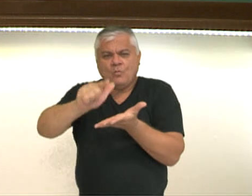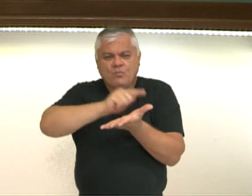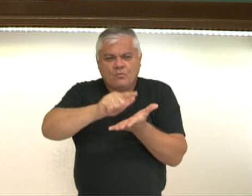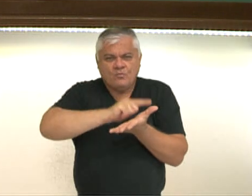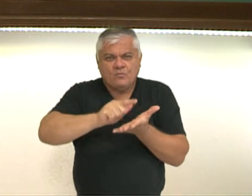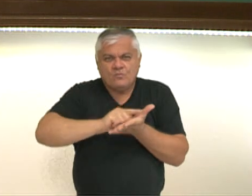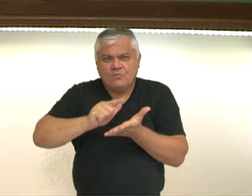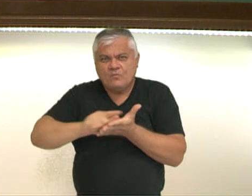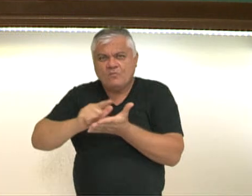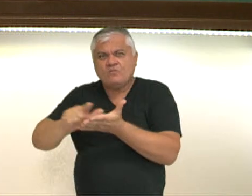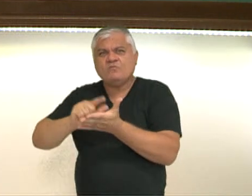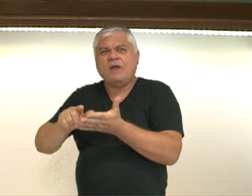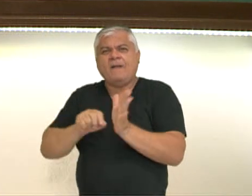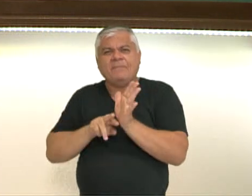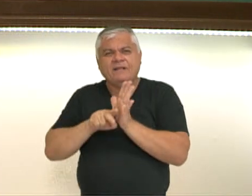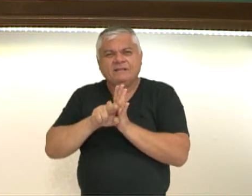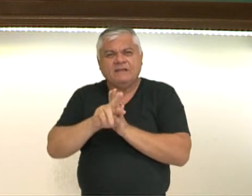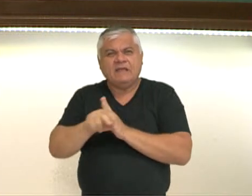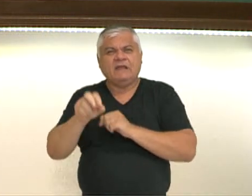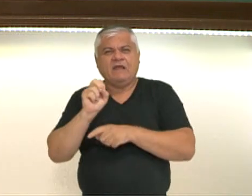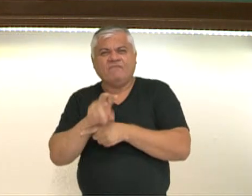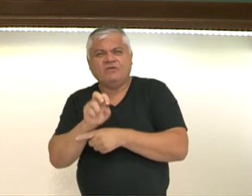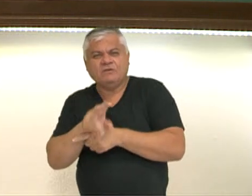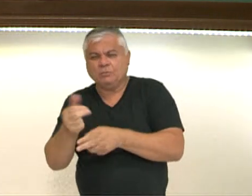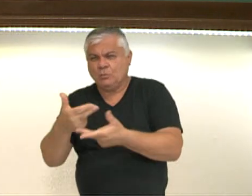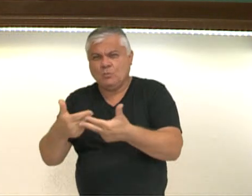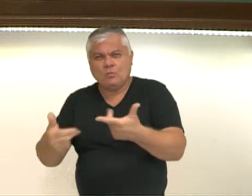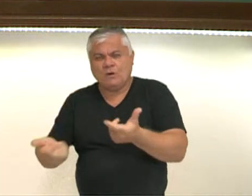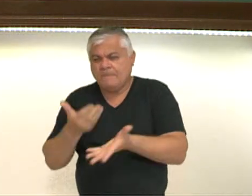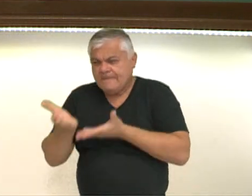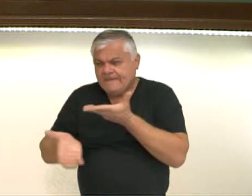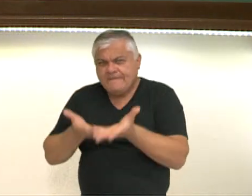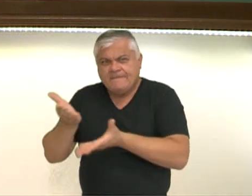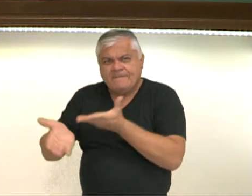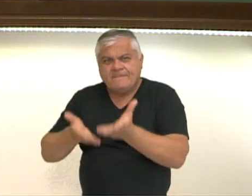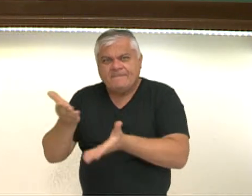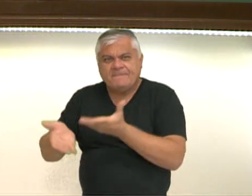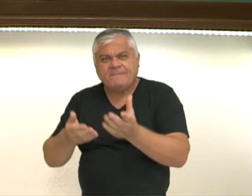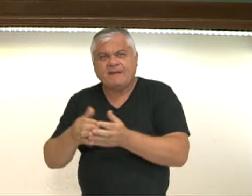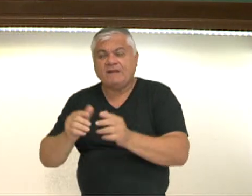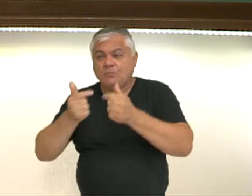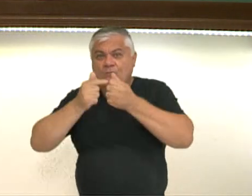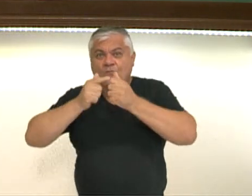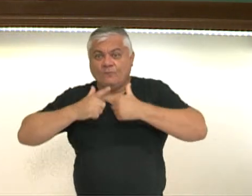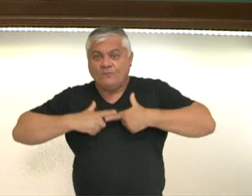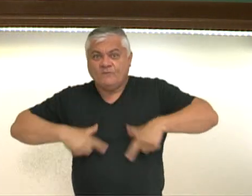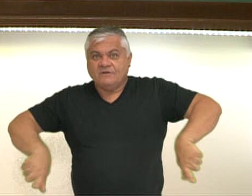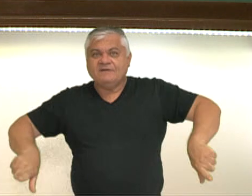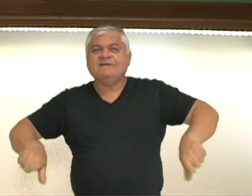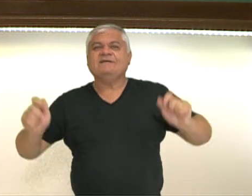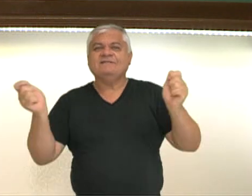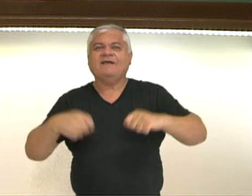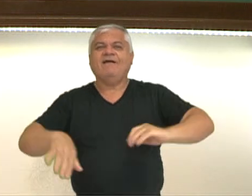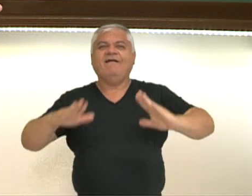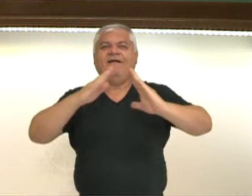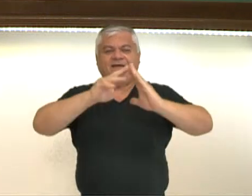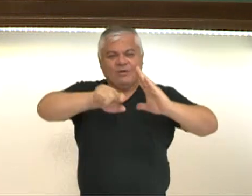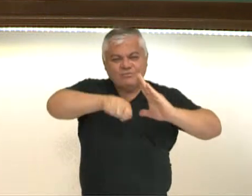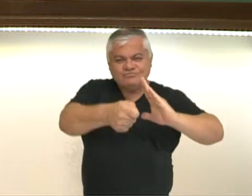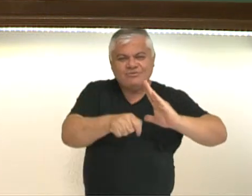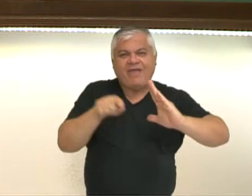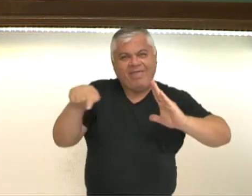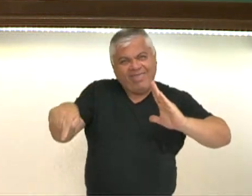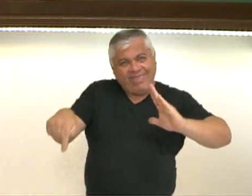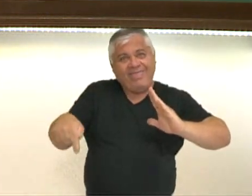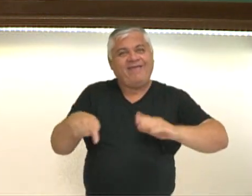água na nossa residência, aquilo ali passa por um tratamento extremamente severo até chegar na nossa casa novamente própria, com condições de